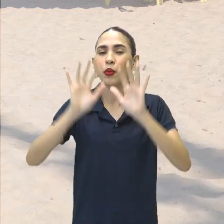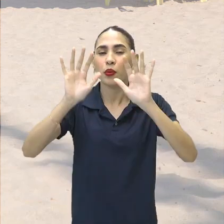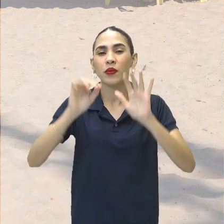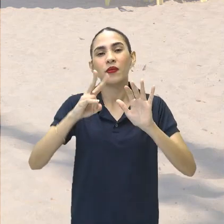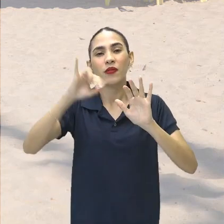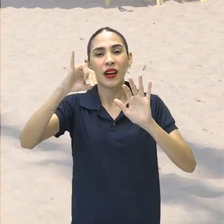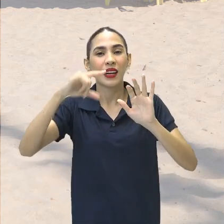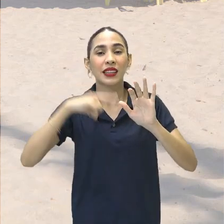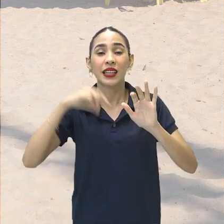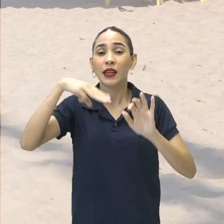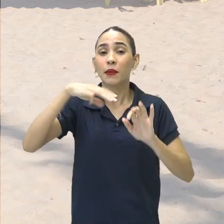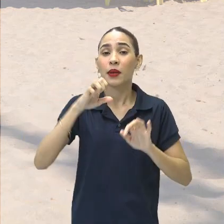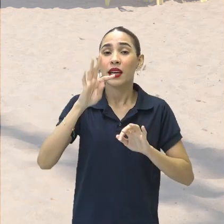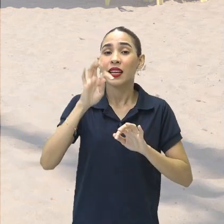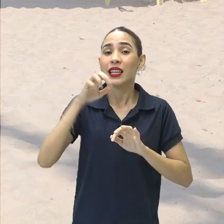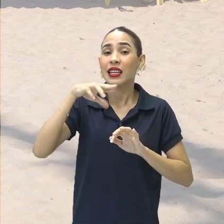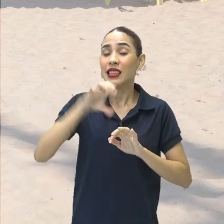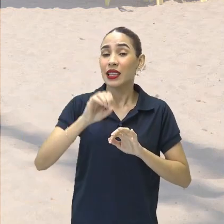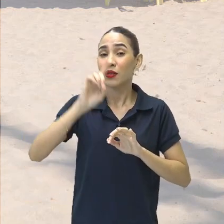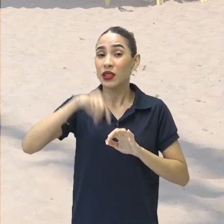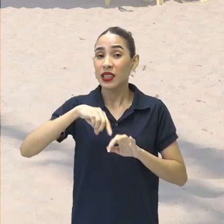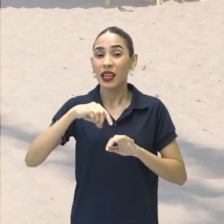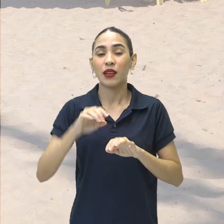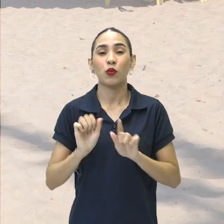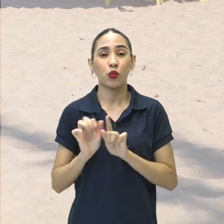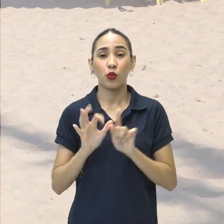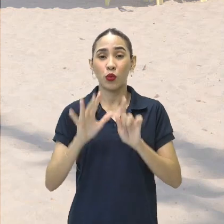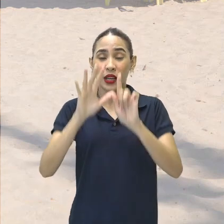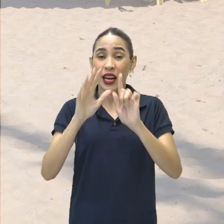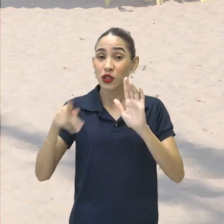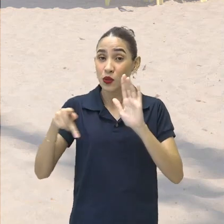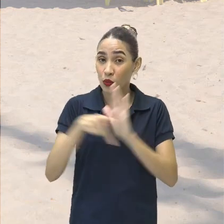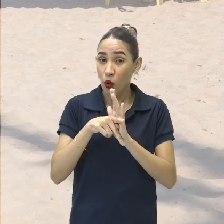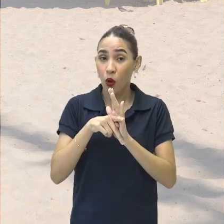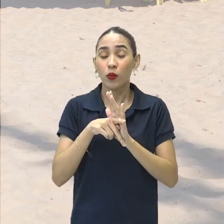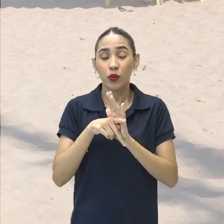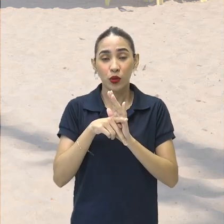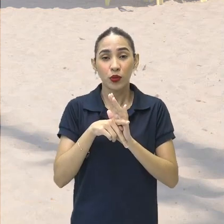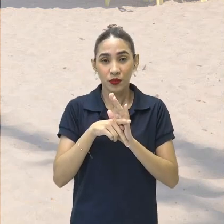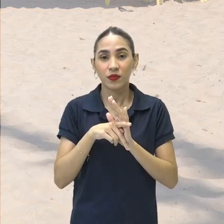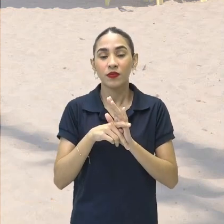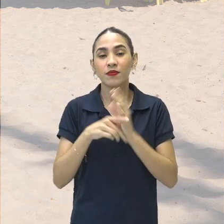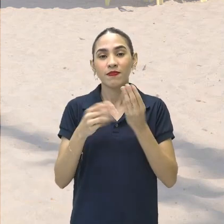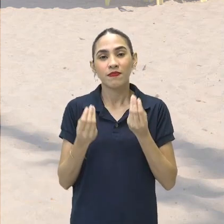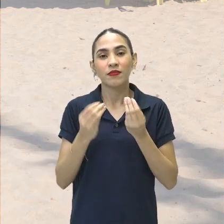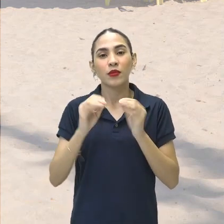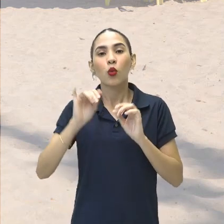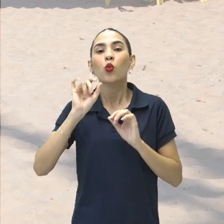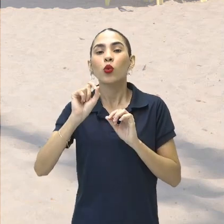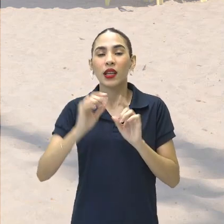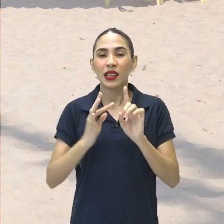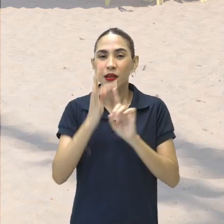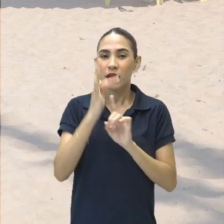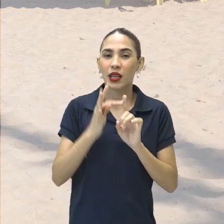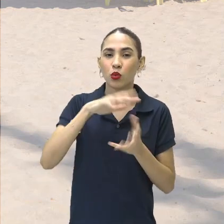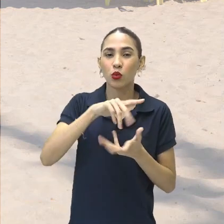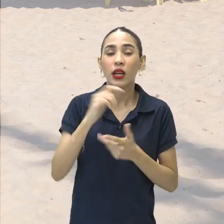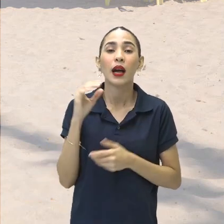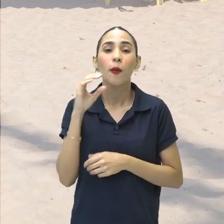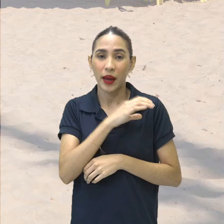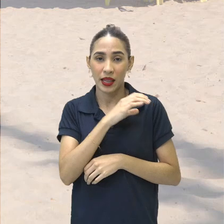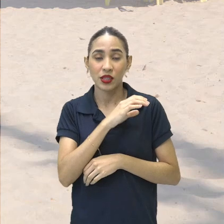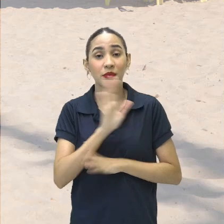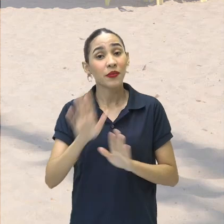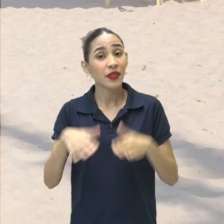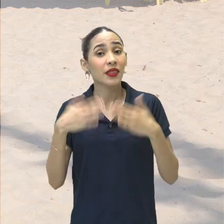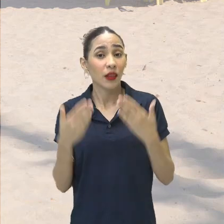liberar o metano, um potente gás do efeito estufa, contribuindo para o aquecimento global.